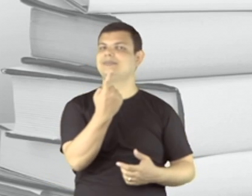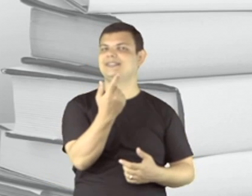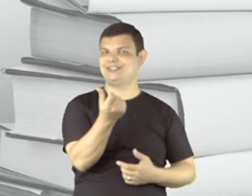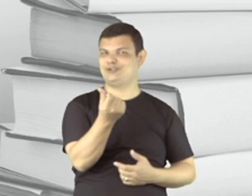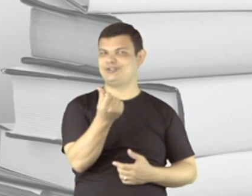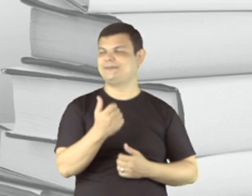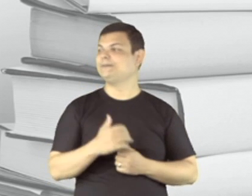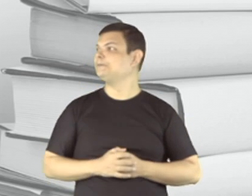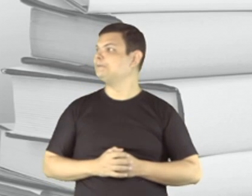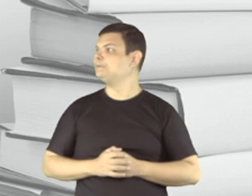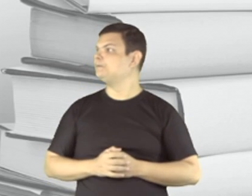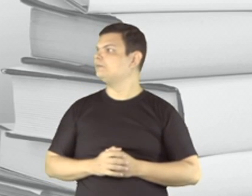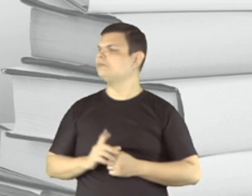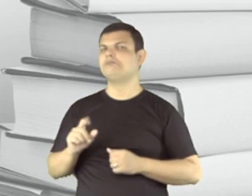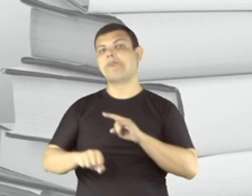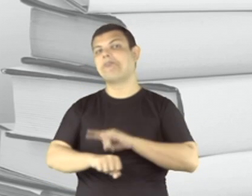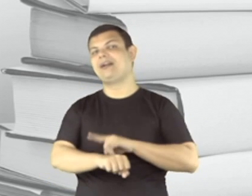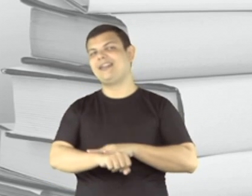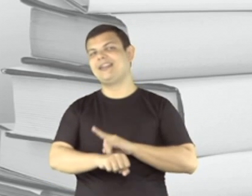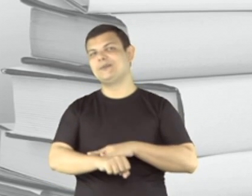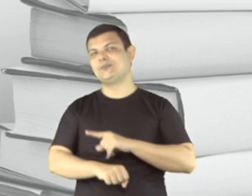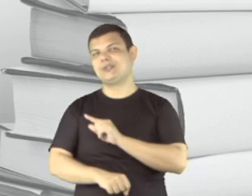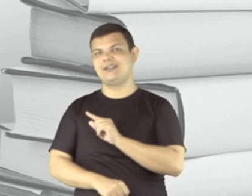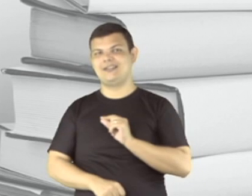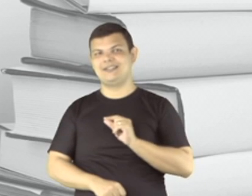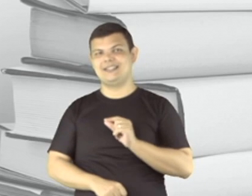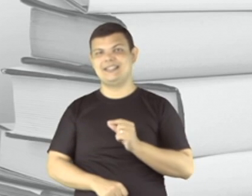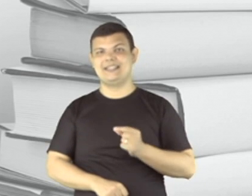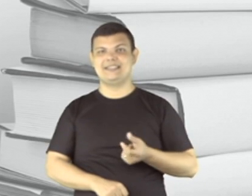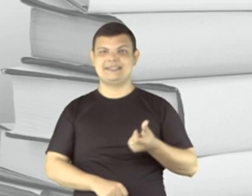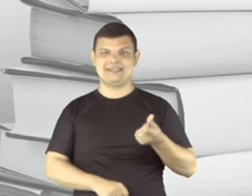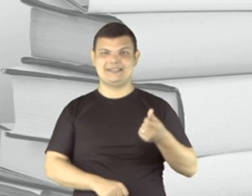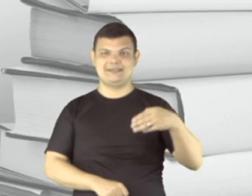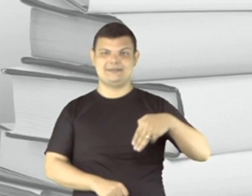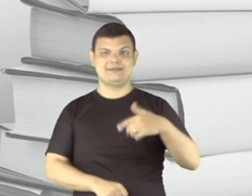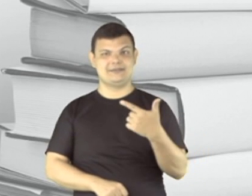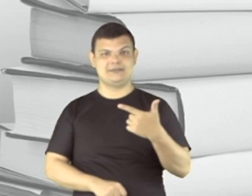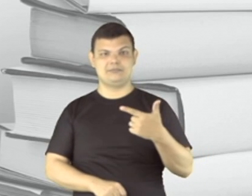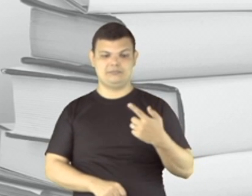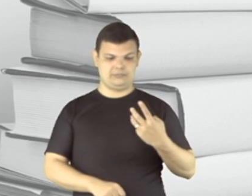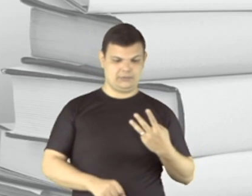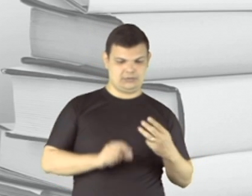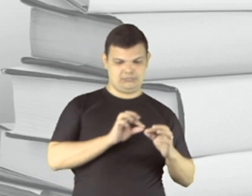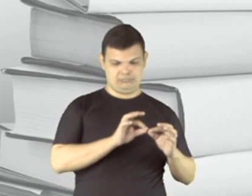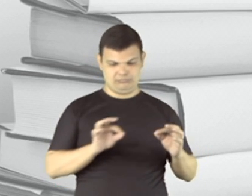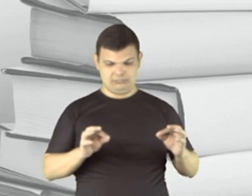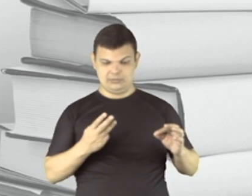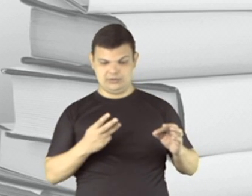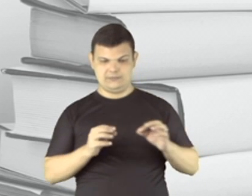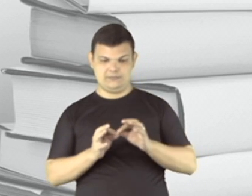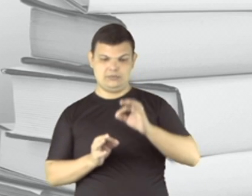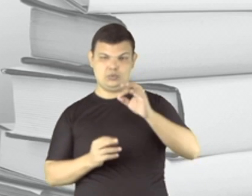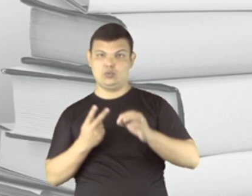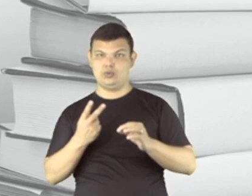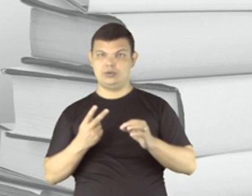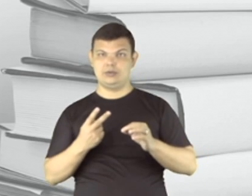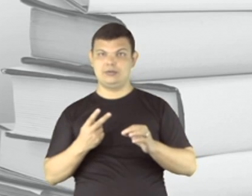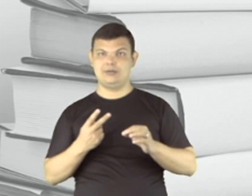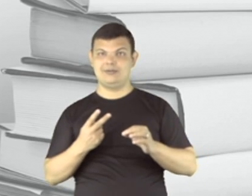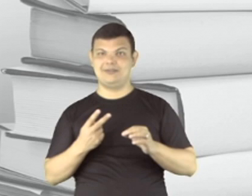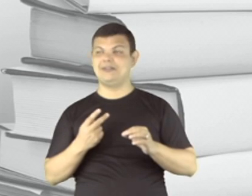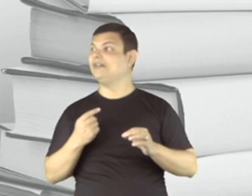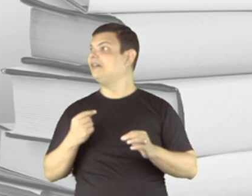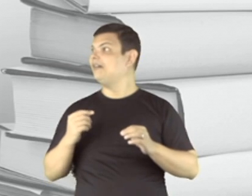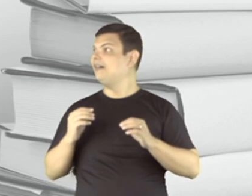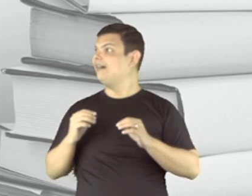16. Aqui o banheiro, eu tenho 6 metros quadrados, 3 vezes 2. Ou seja, o banheiro dessa casa é igual ao